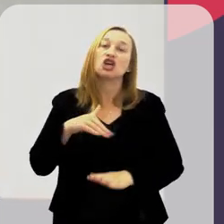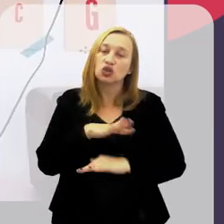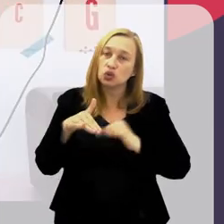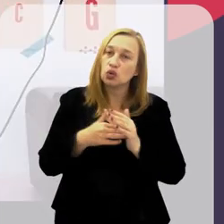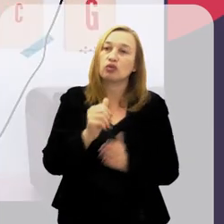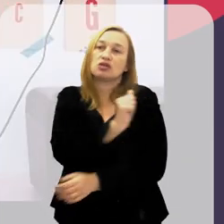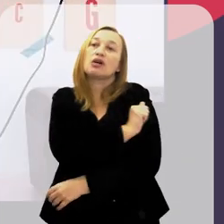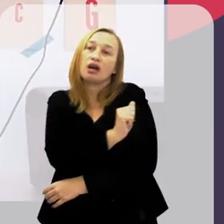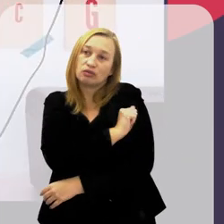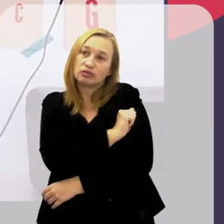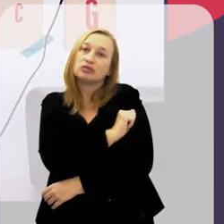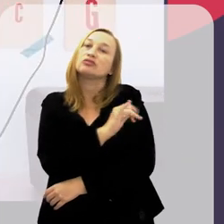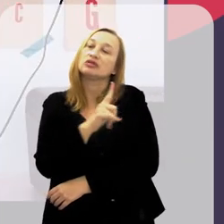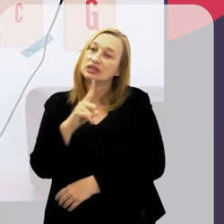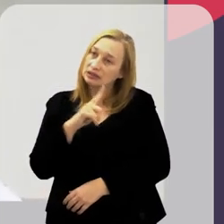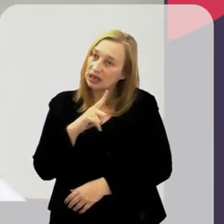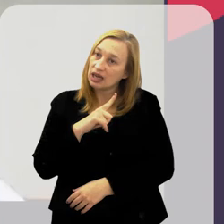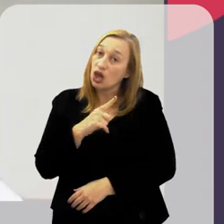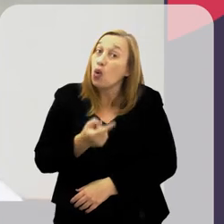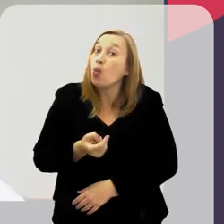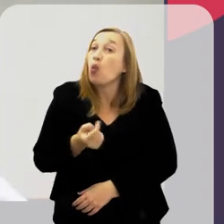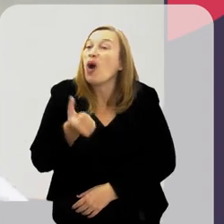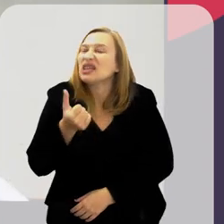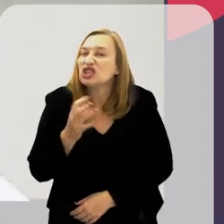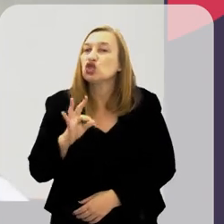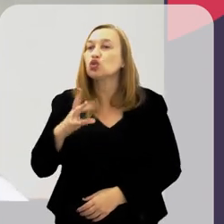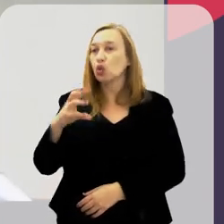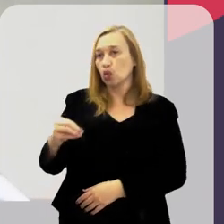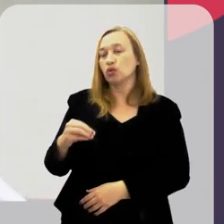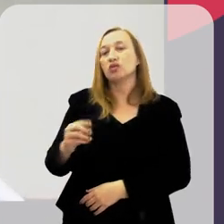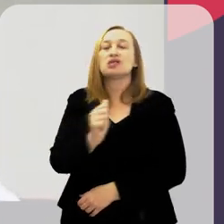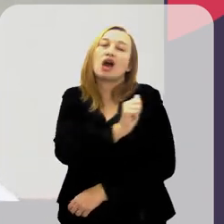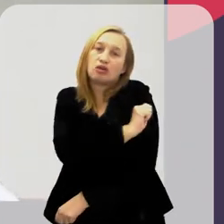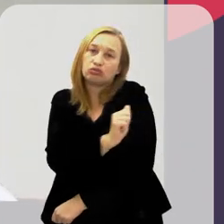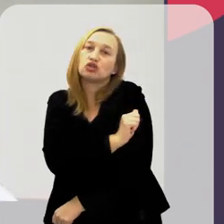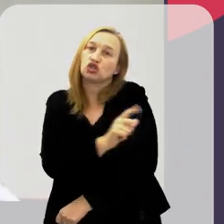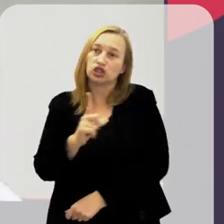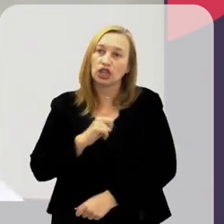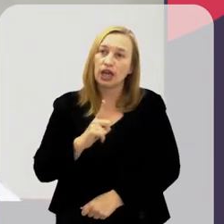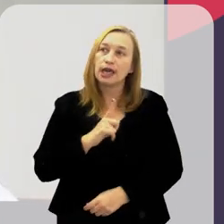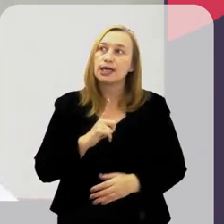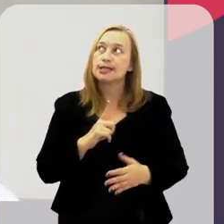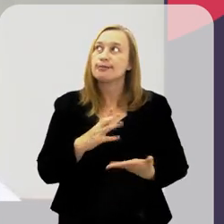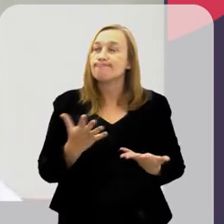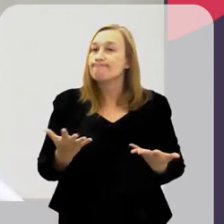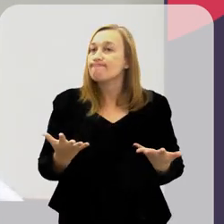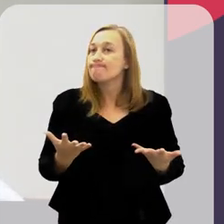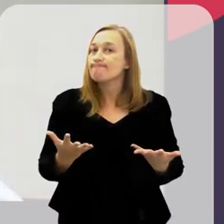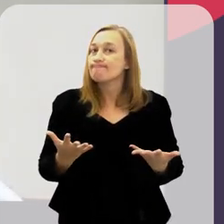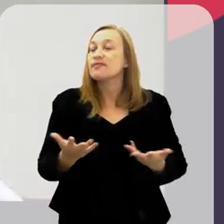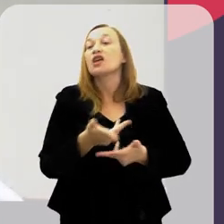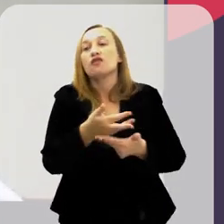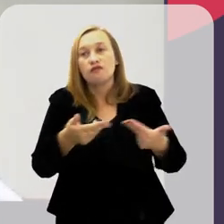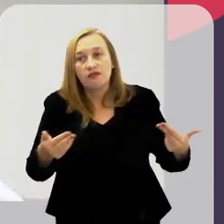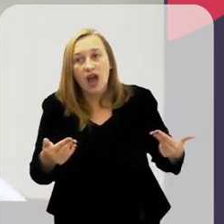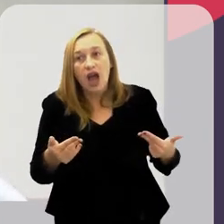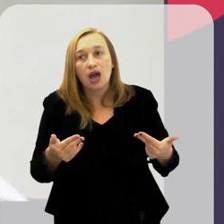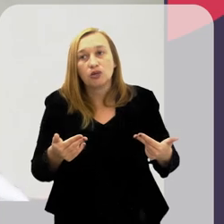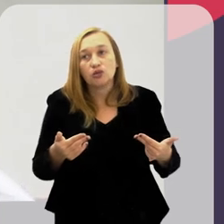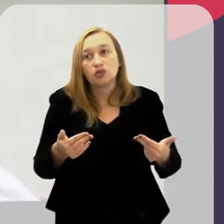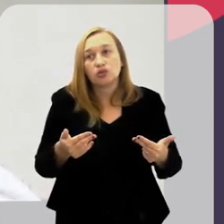pessoal carrega, que todos os estudantes, que quase todos os estudantes brasileiros carregam. E